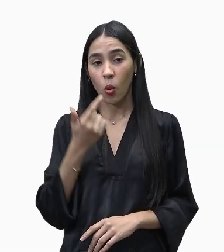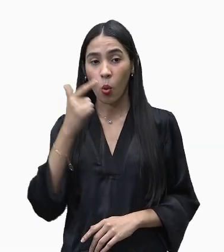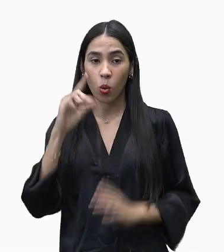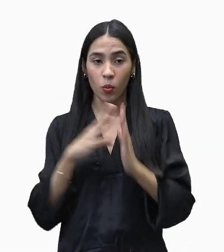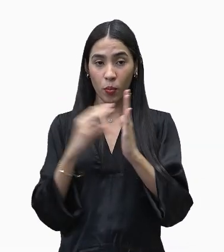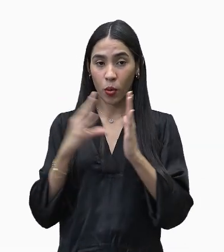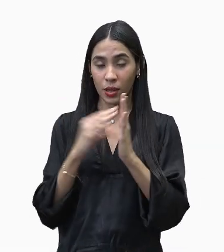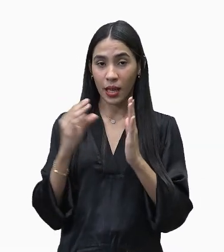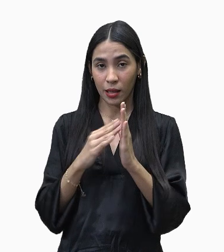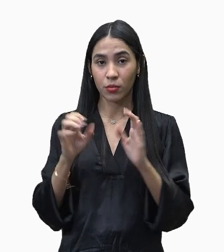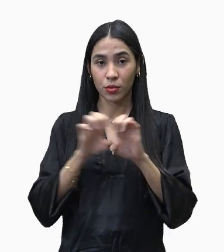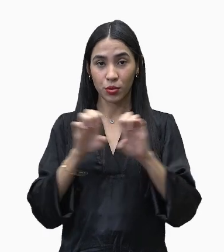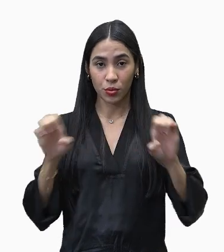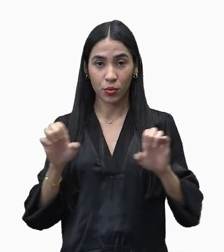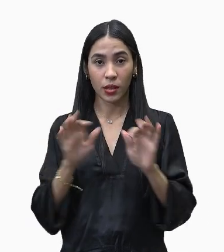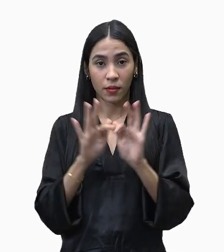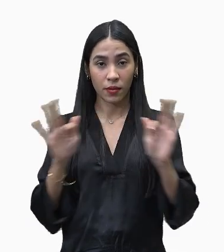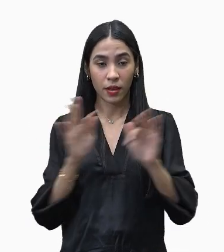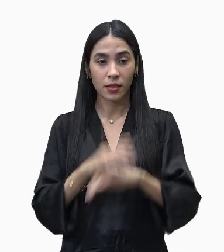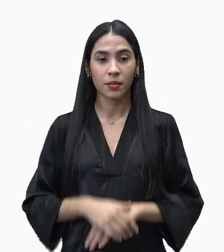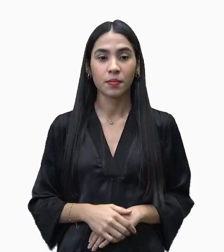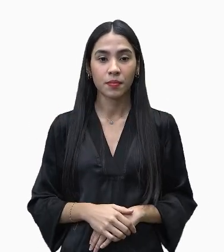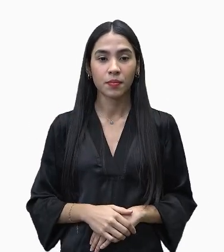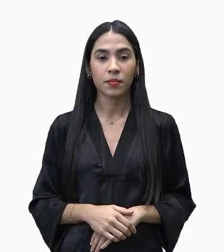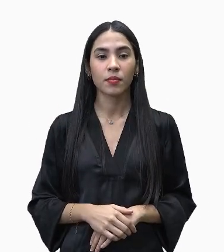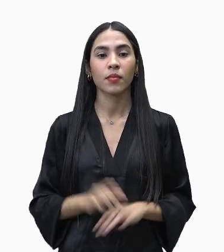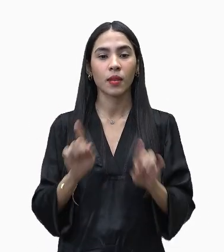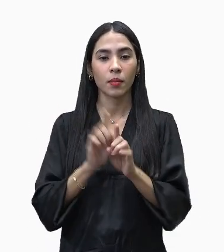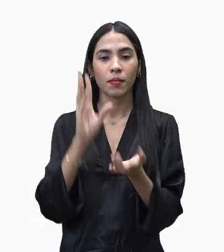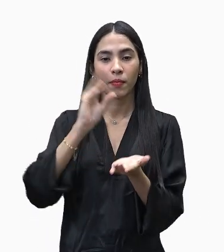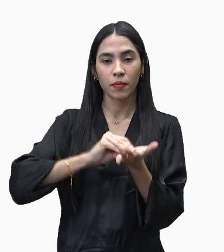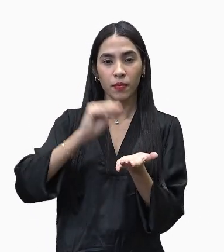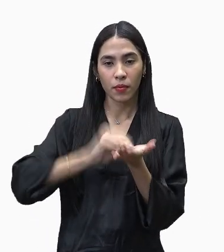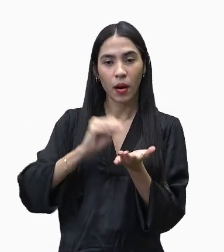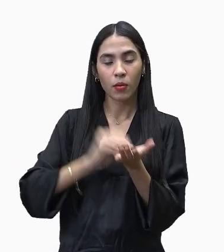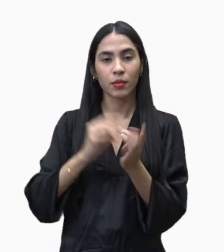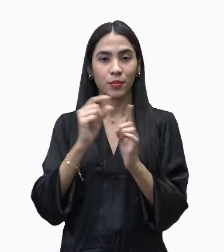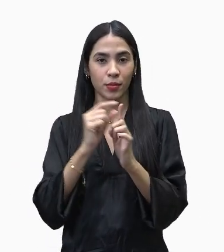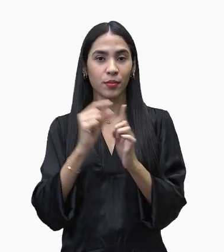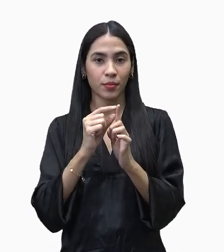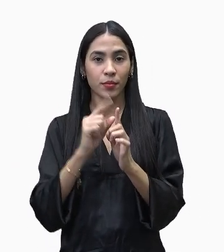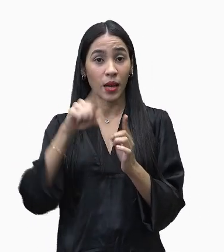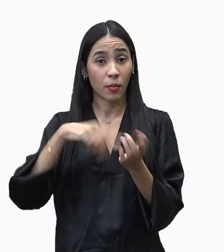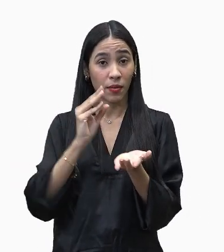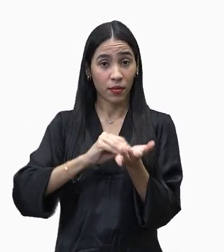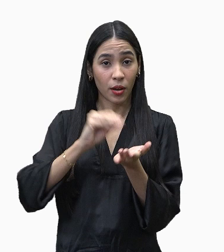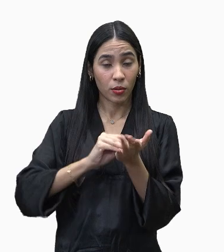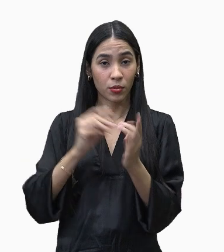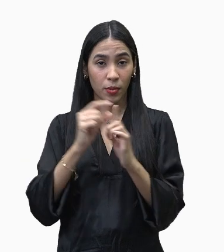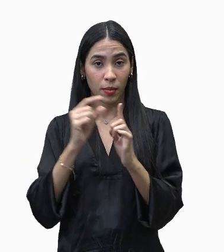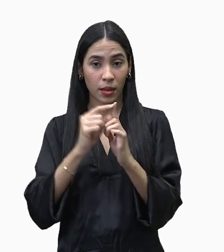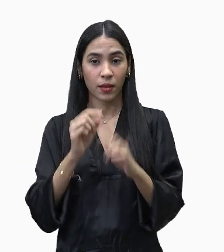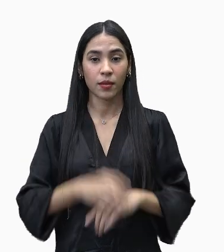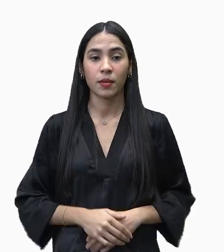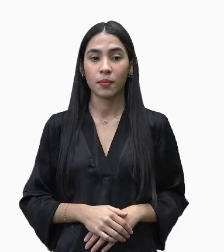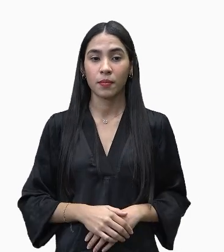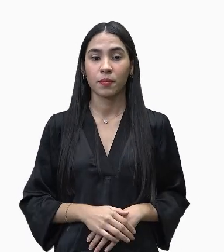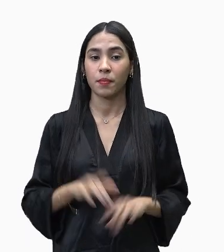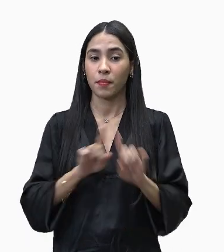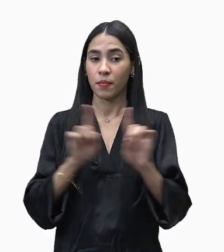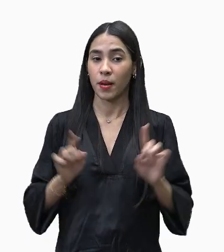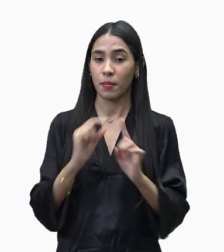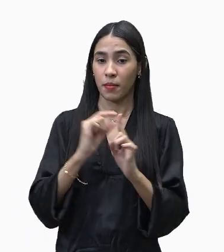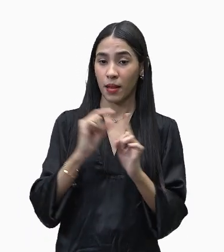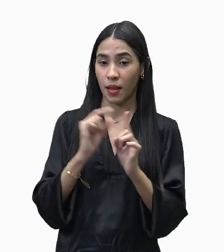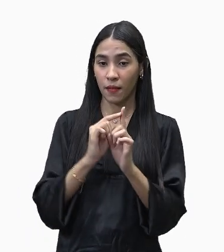construção. Zeugma é a omissão de um elemento, então também é uma omissão, mas esse elemento que